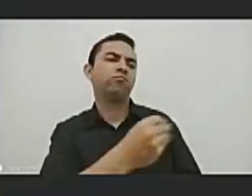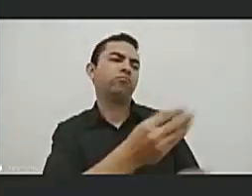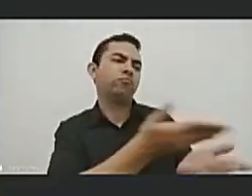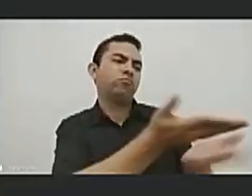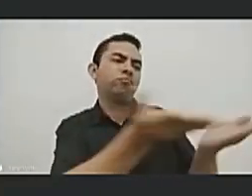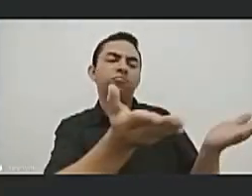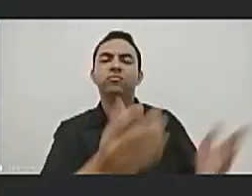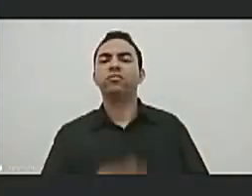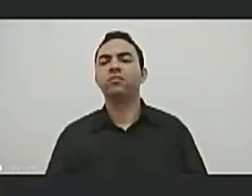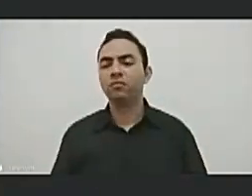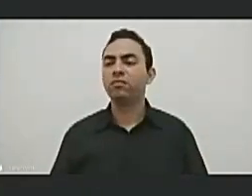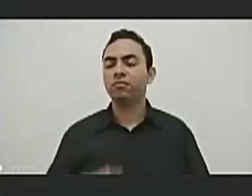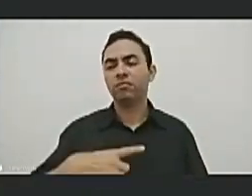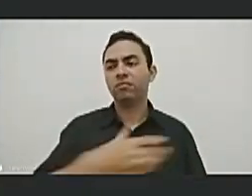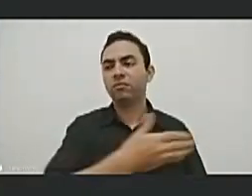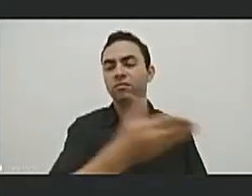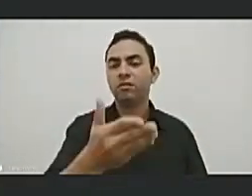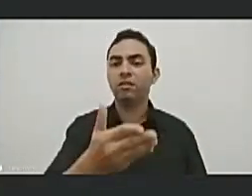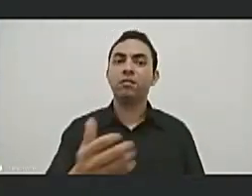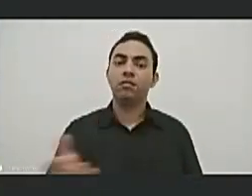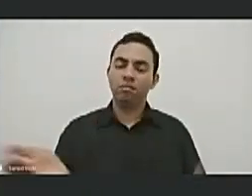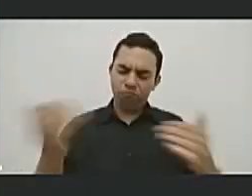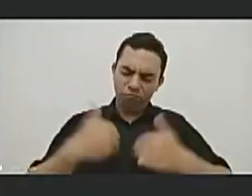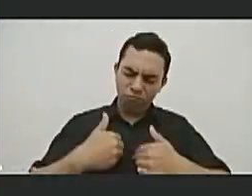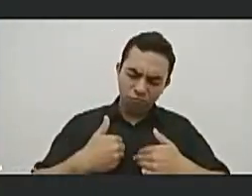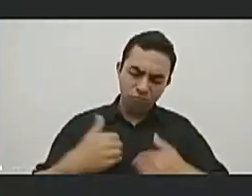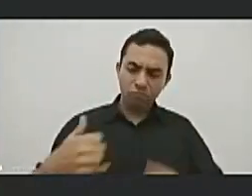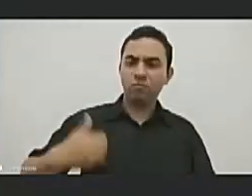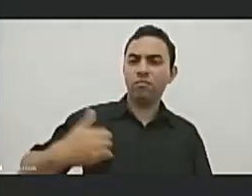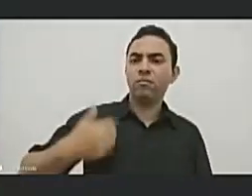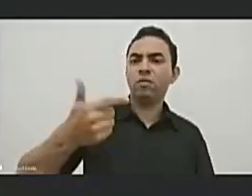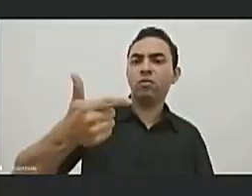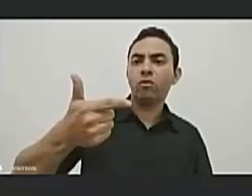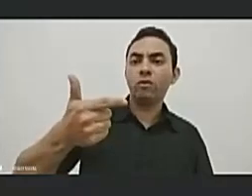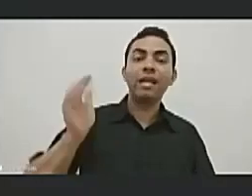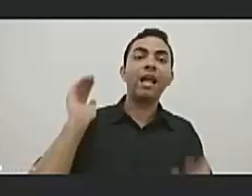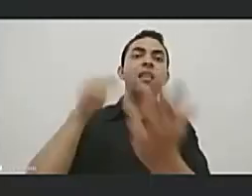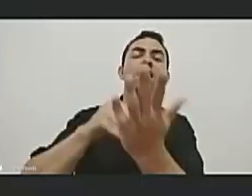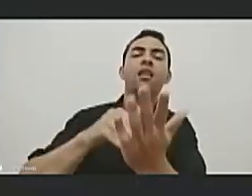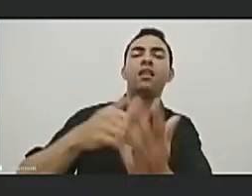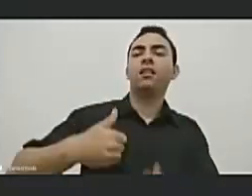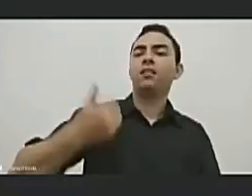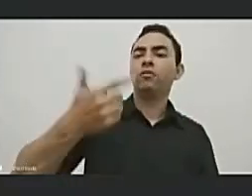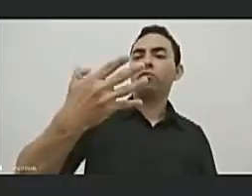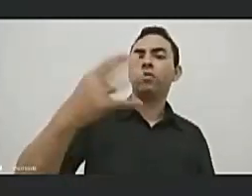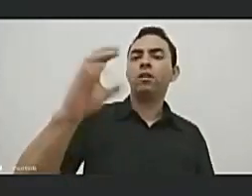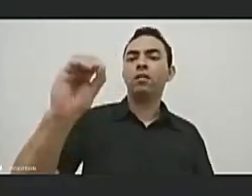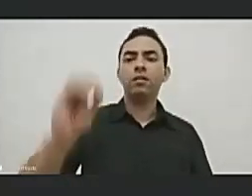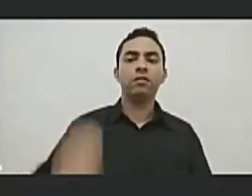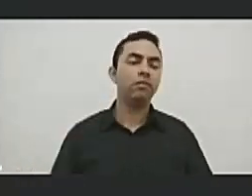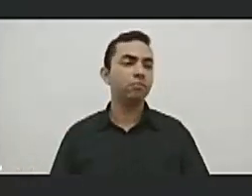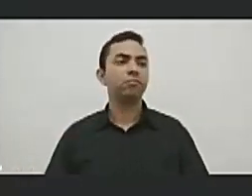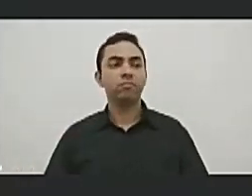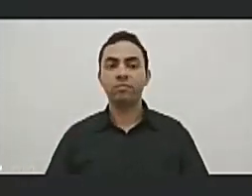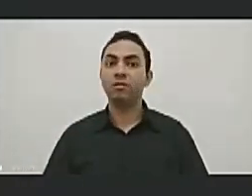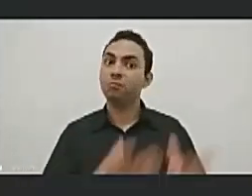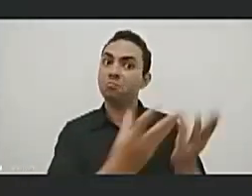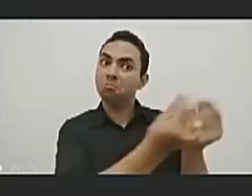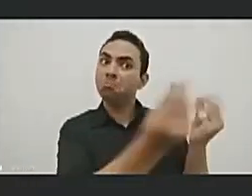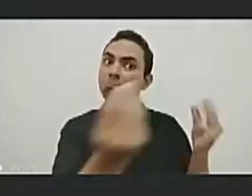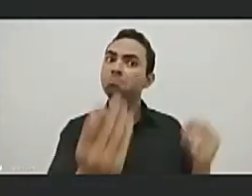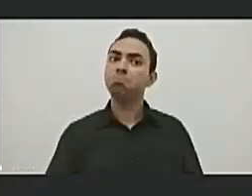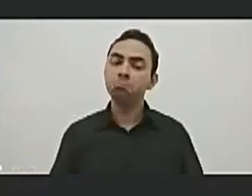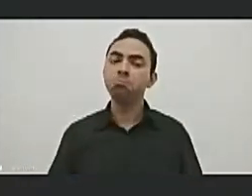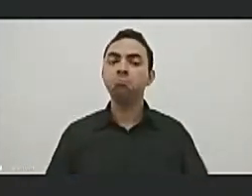anos a 40 anos a demanda está assessoramento 24